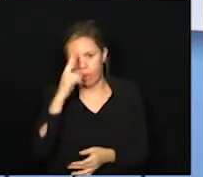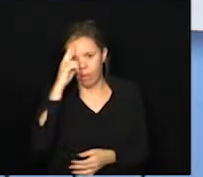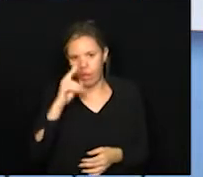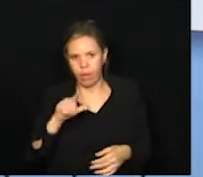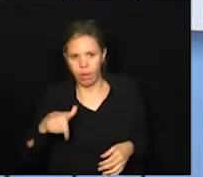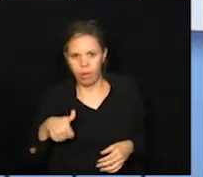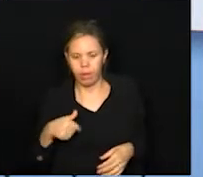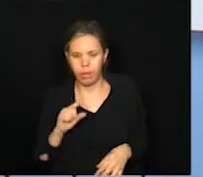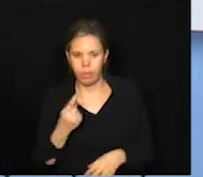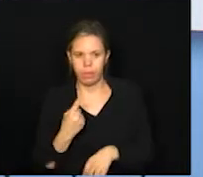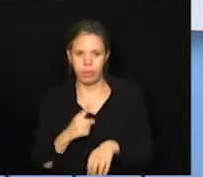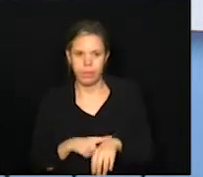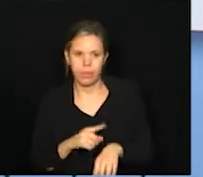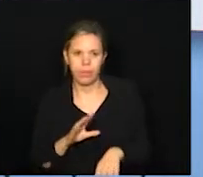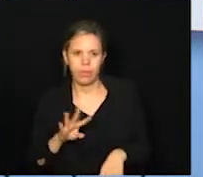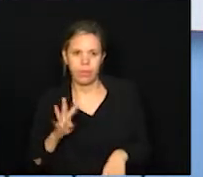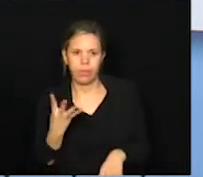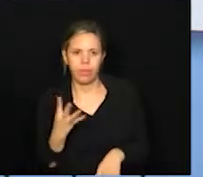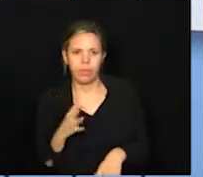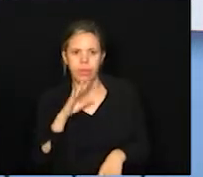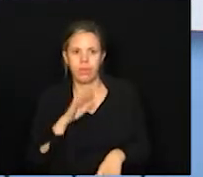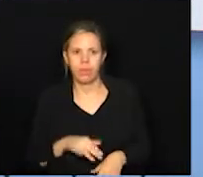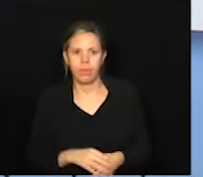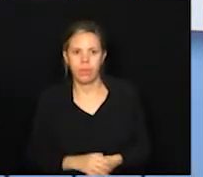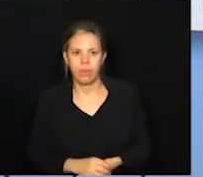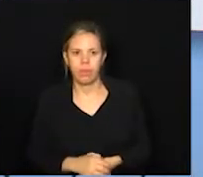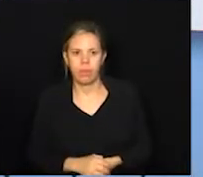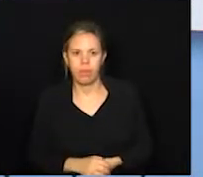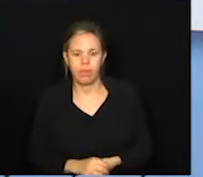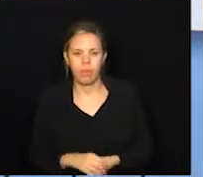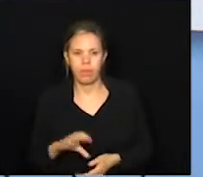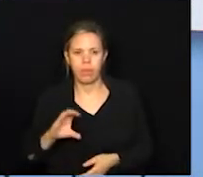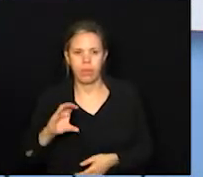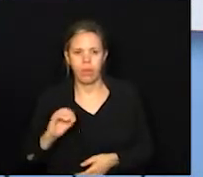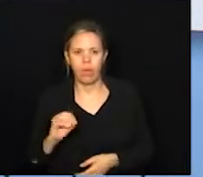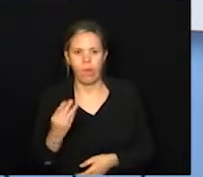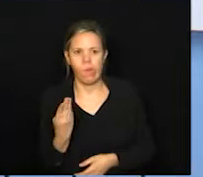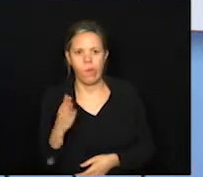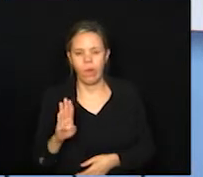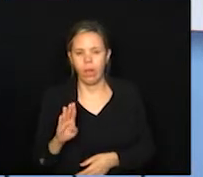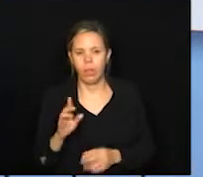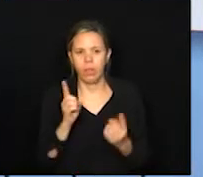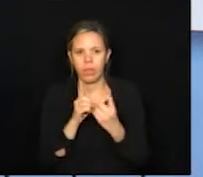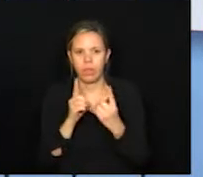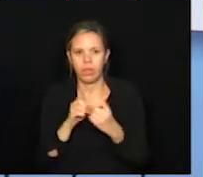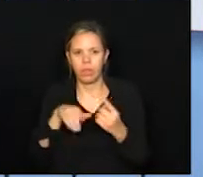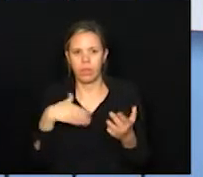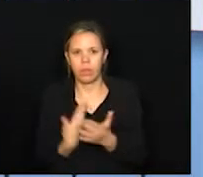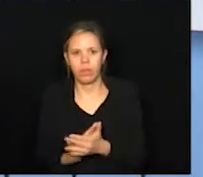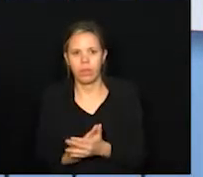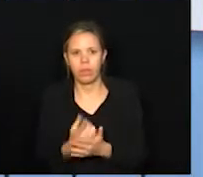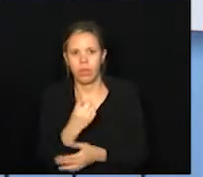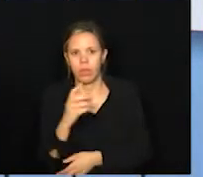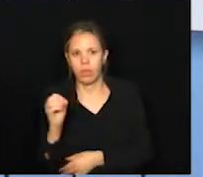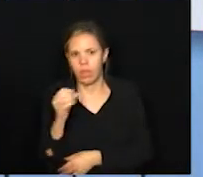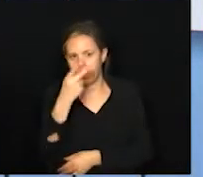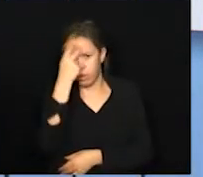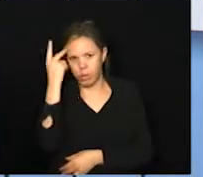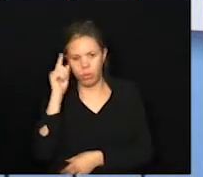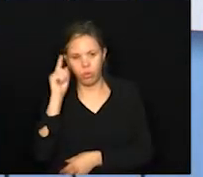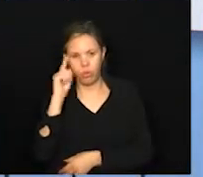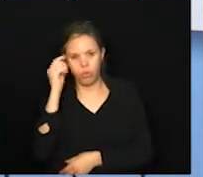meio-dia, depois da 1 hora às 4 da tarde. E a Coab avisa que irá atender até 10 pessoas por